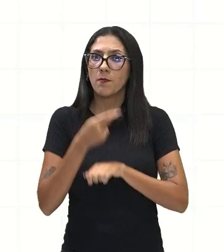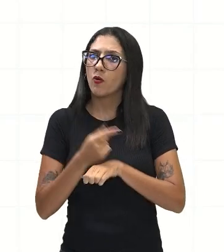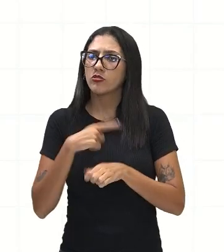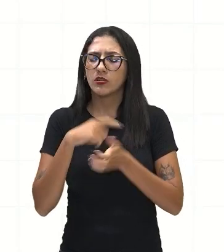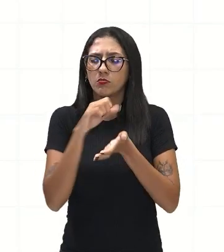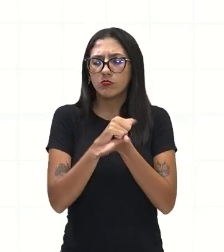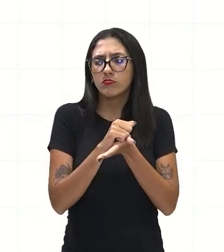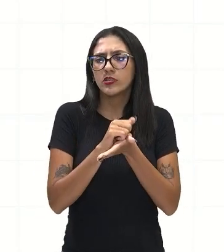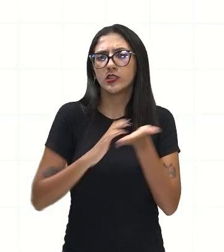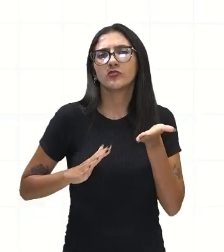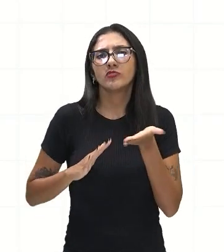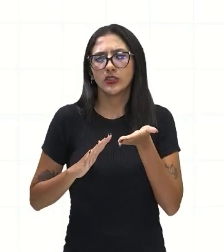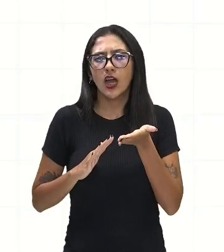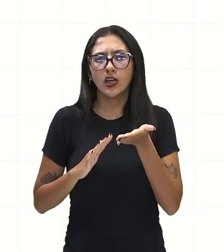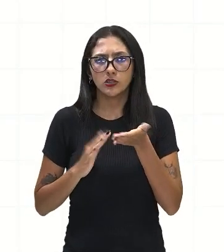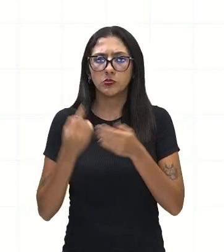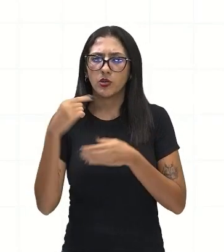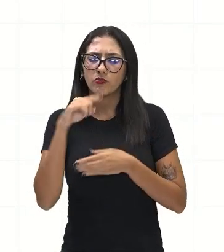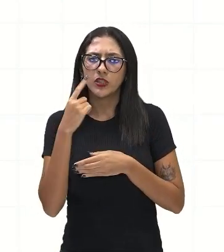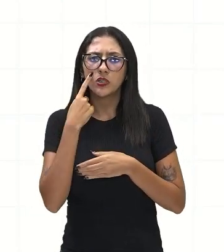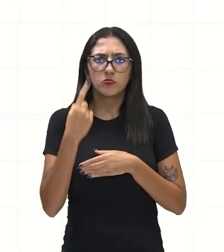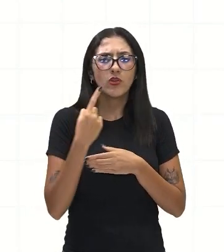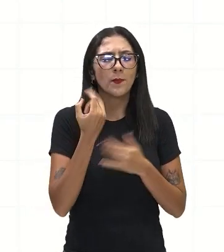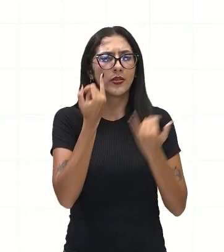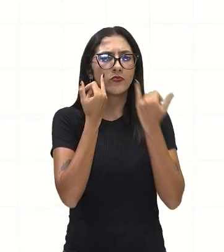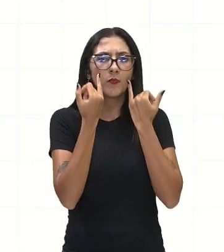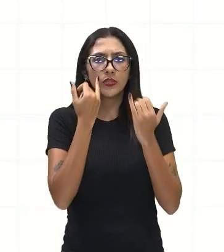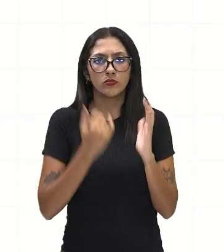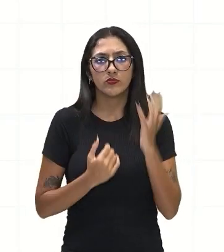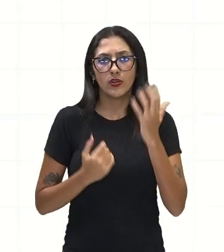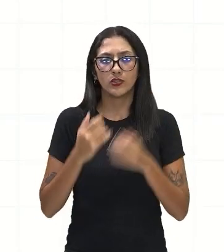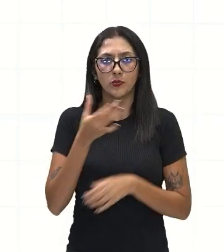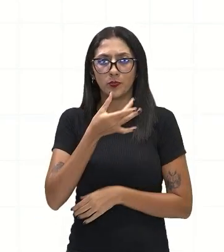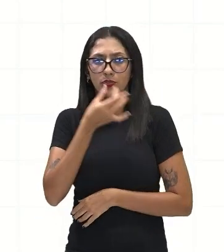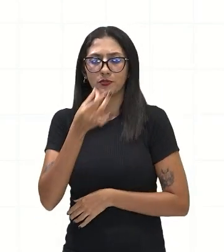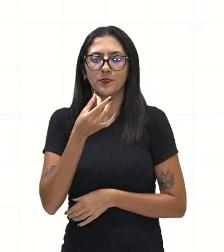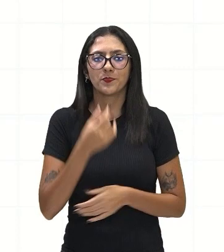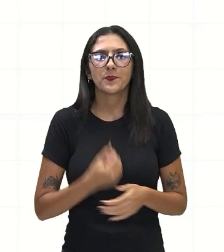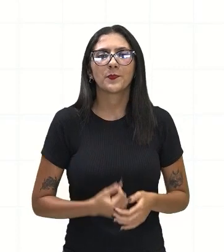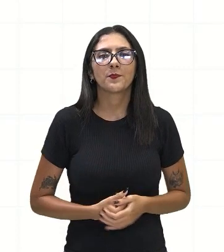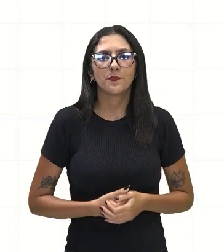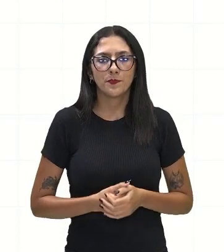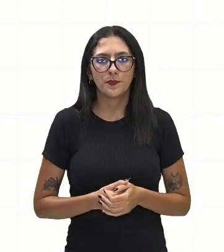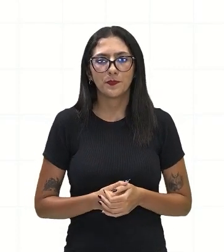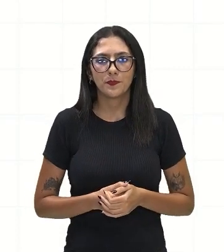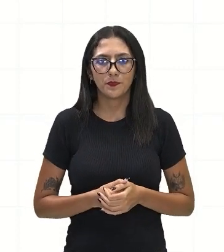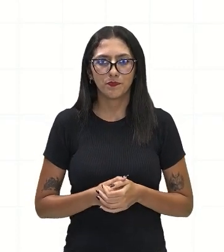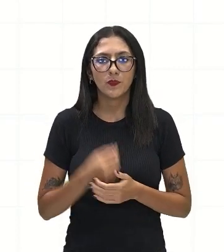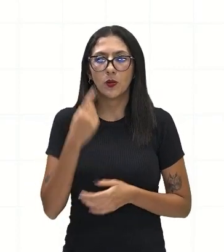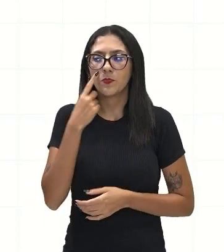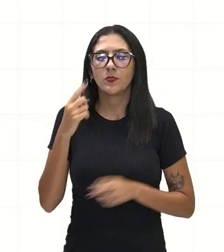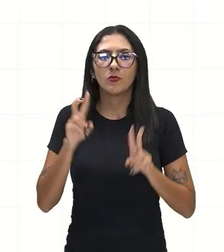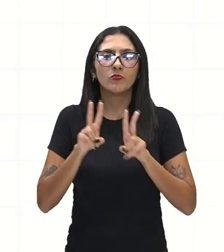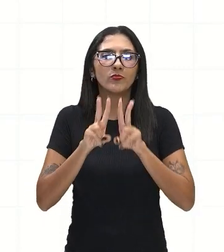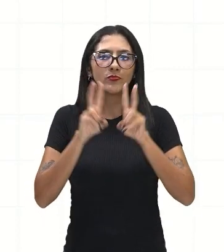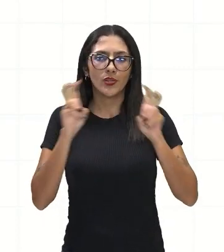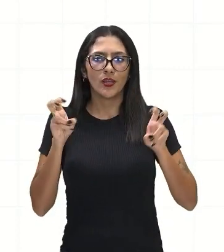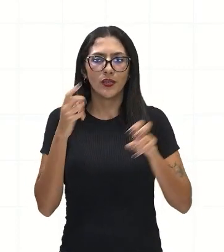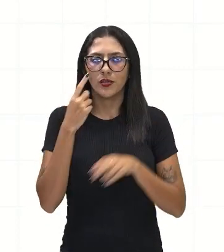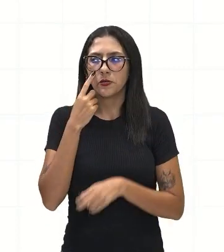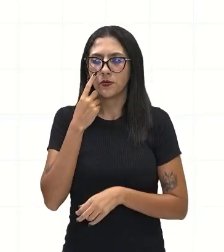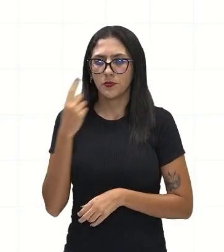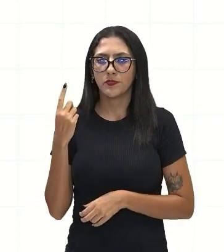questão para você extrair se fato, se opinião. Vamos lá. Os livros e suas vozes, título do